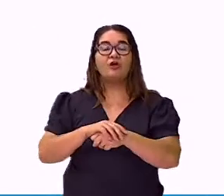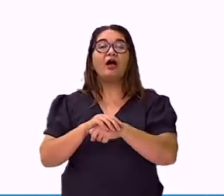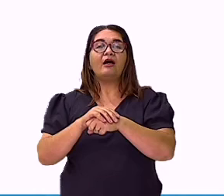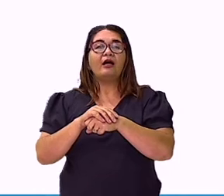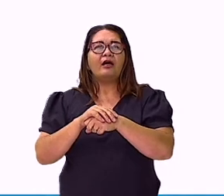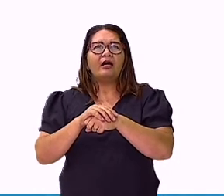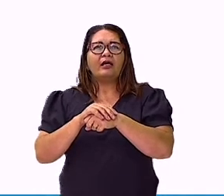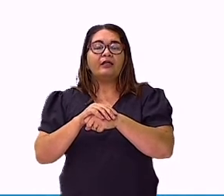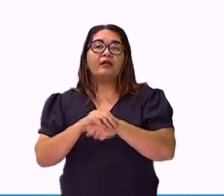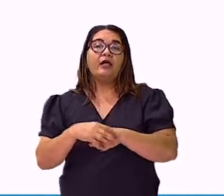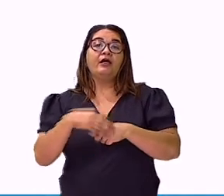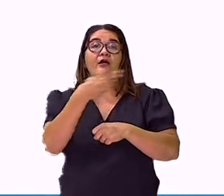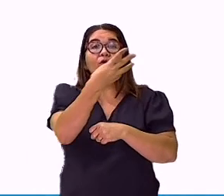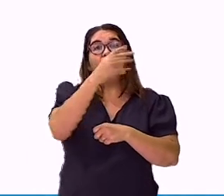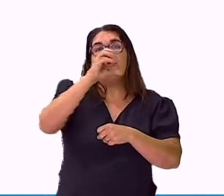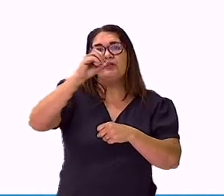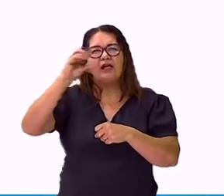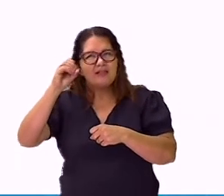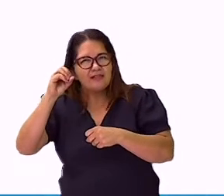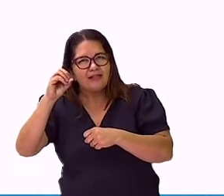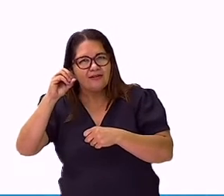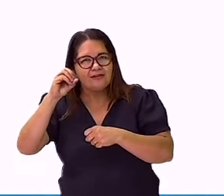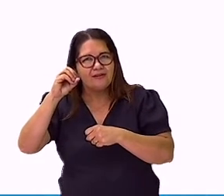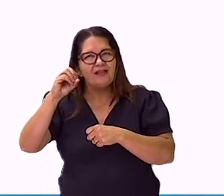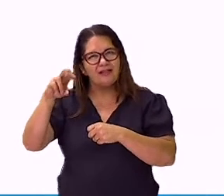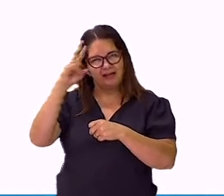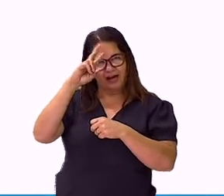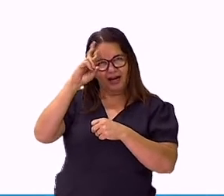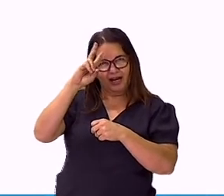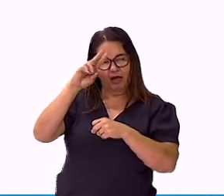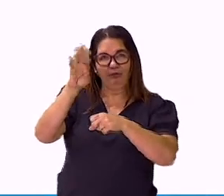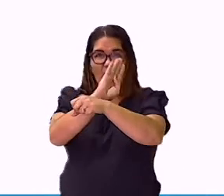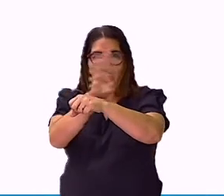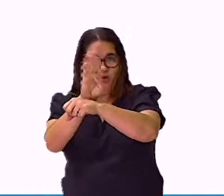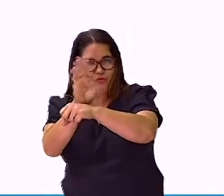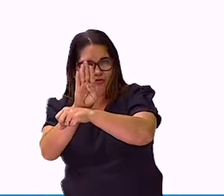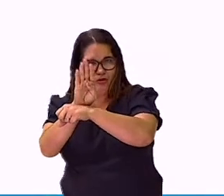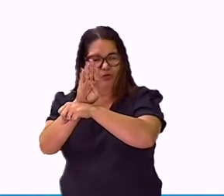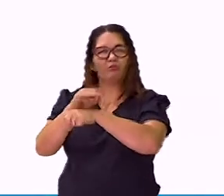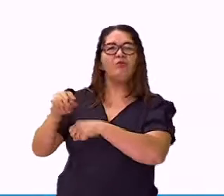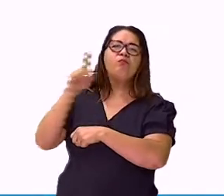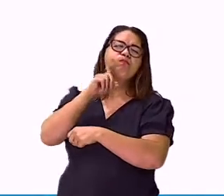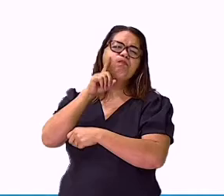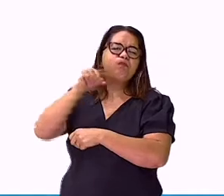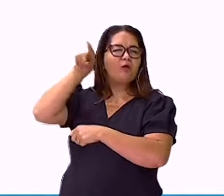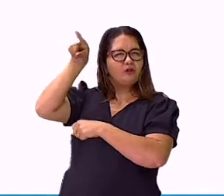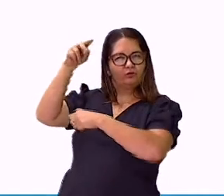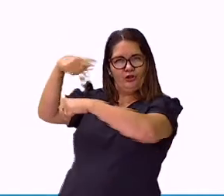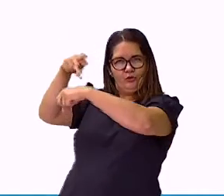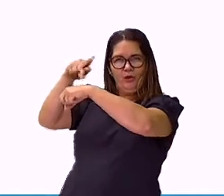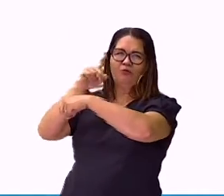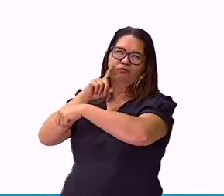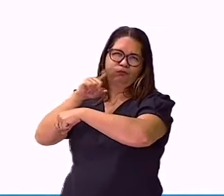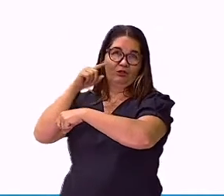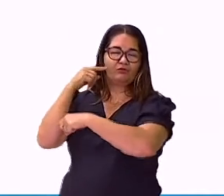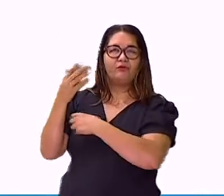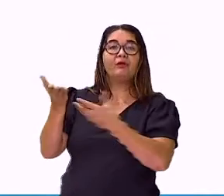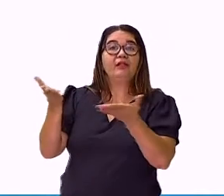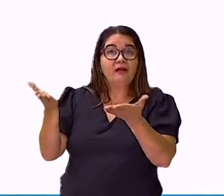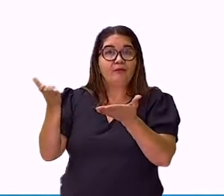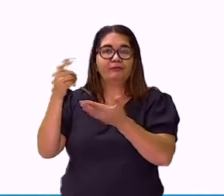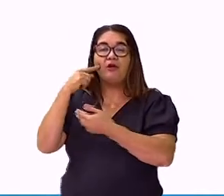300, com a participação do brasileiro, né? Em Hollywood. Esse filme, ele